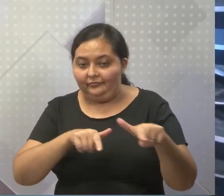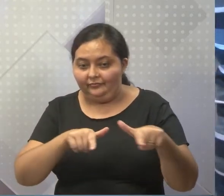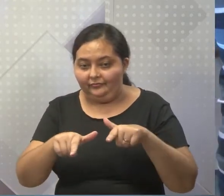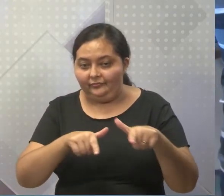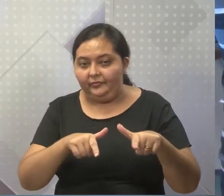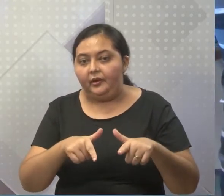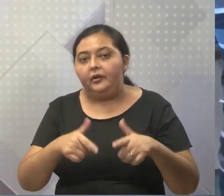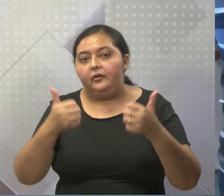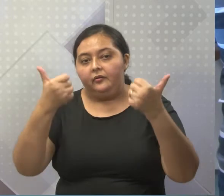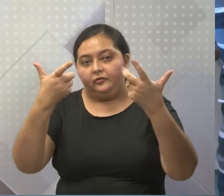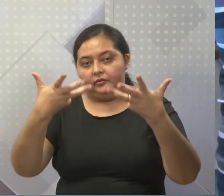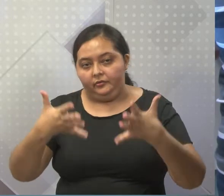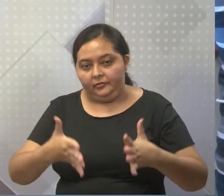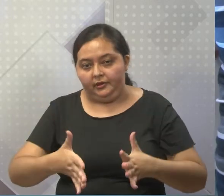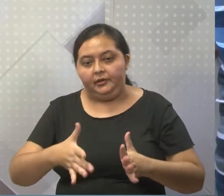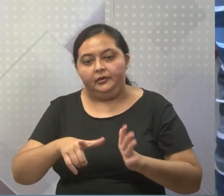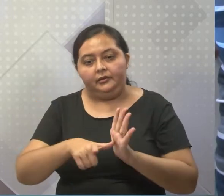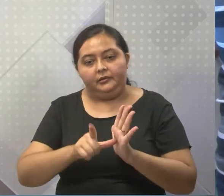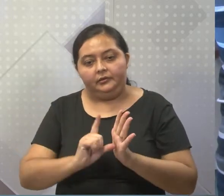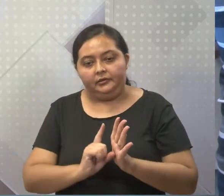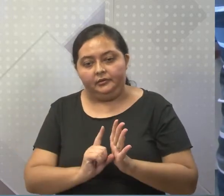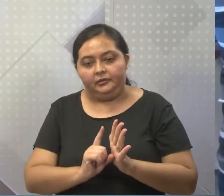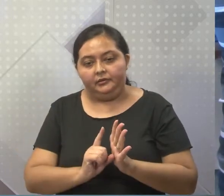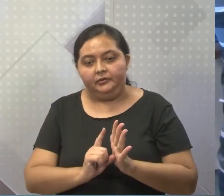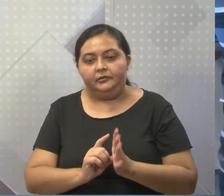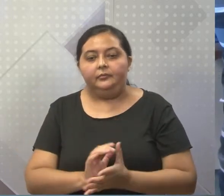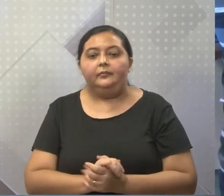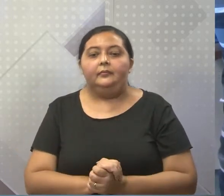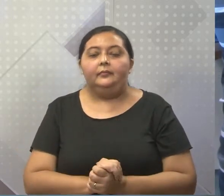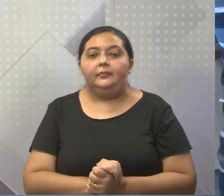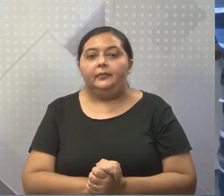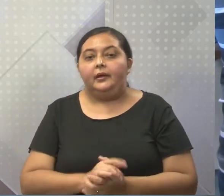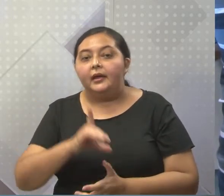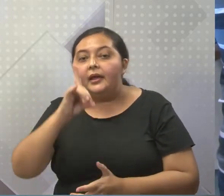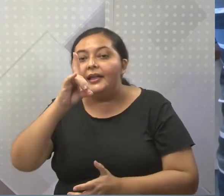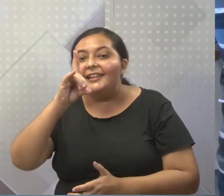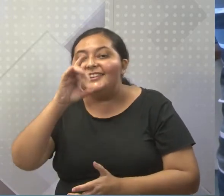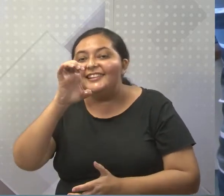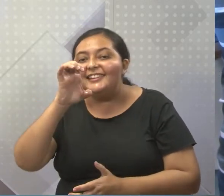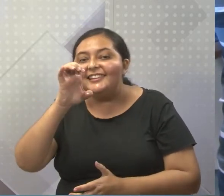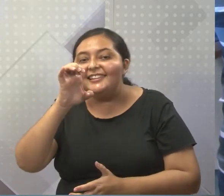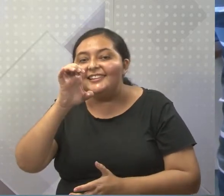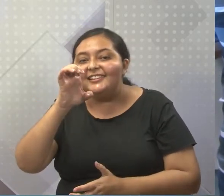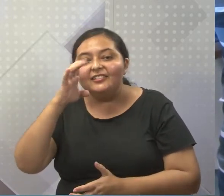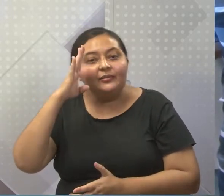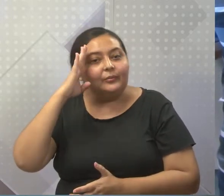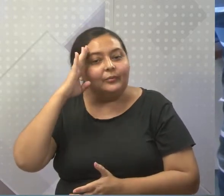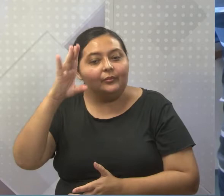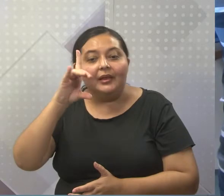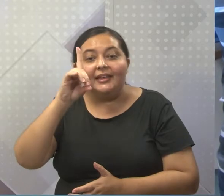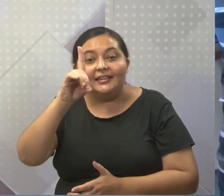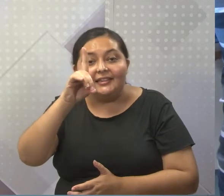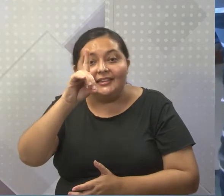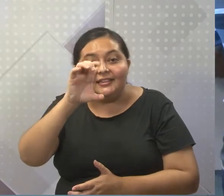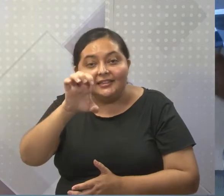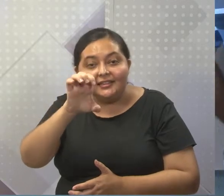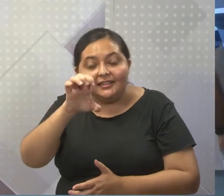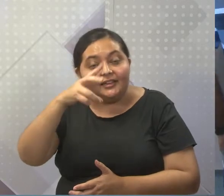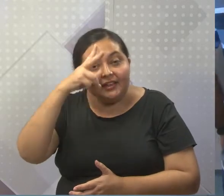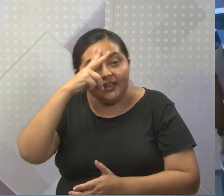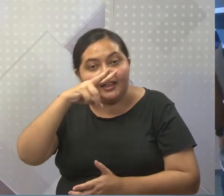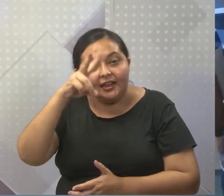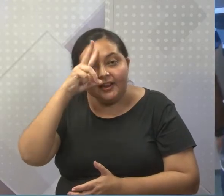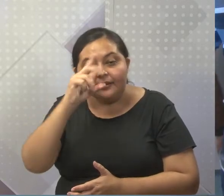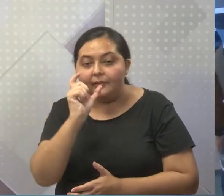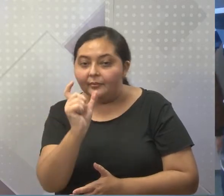um comentário seguinte aqui, ó. Eu vou sublinhar esse dia aqui. Por quê? Esse dia eu quero que você lembre